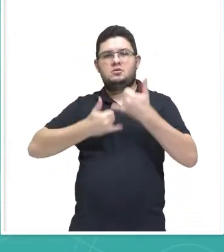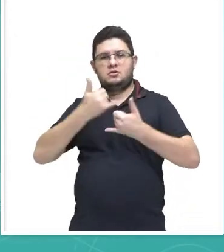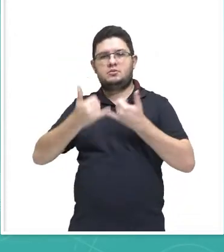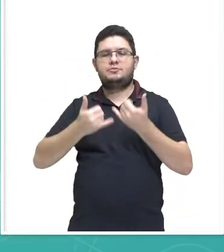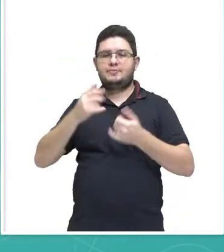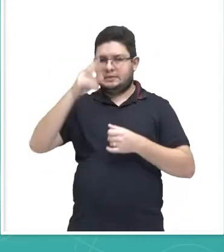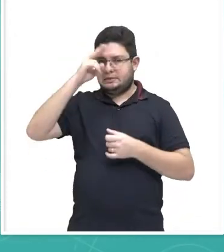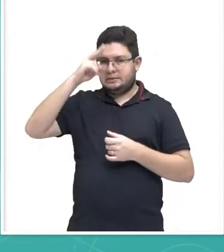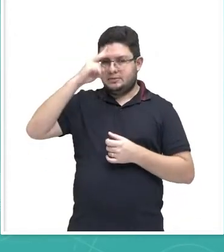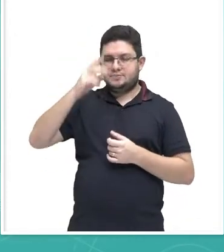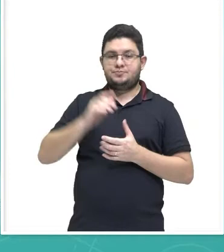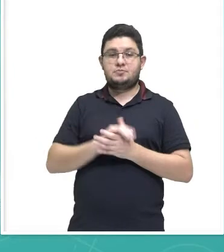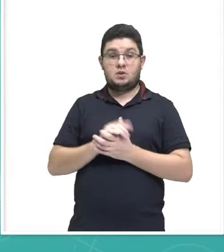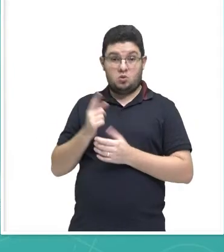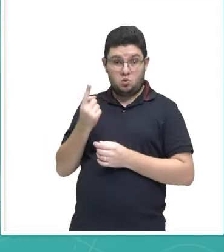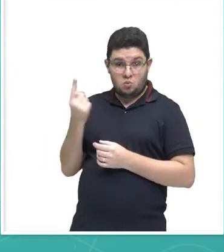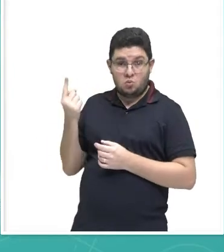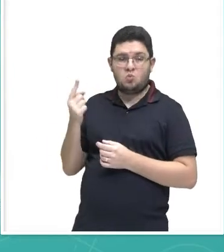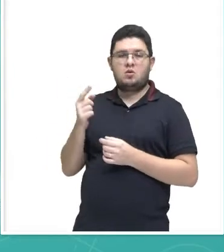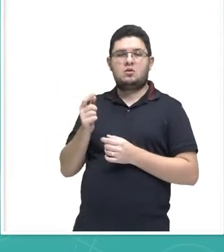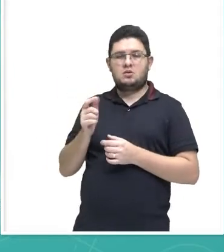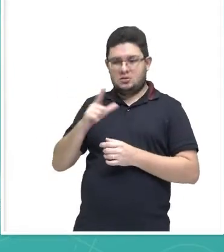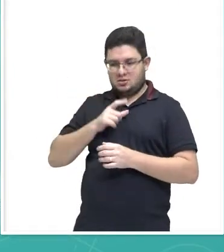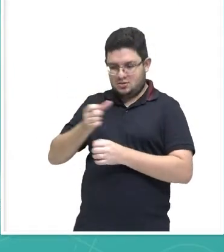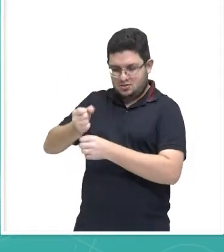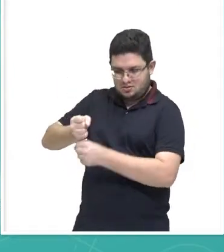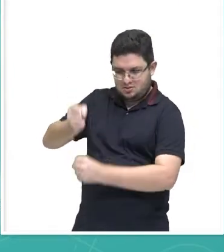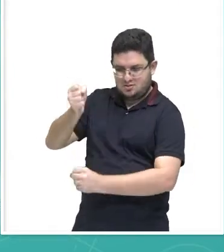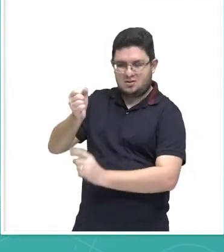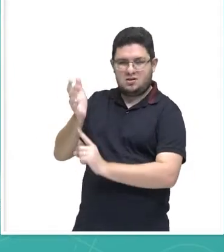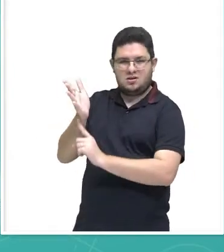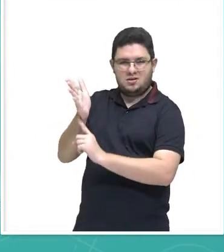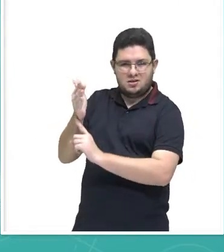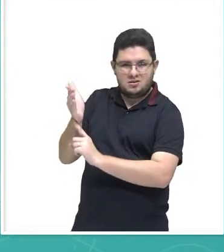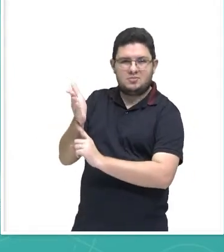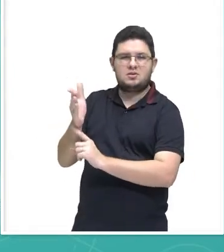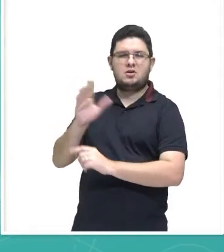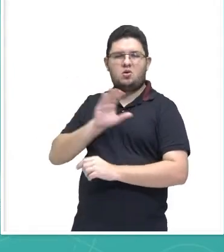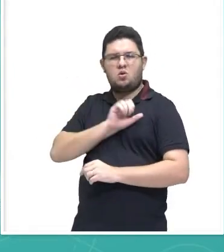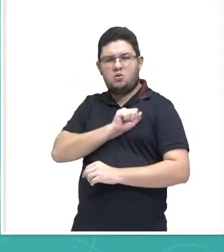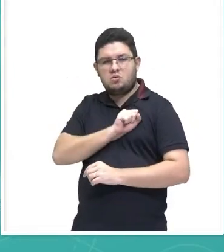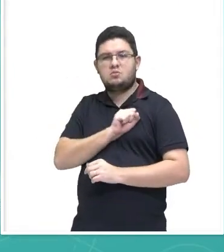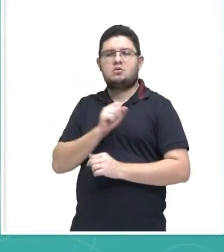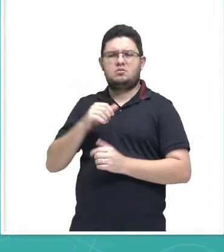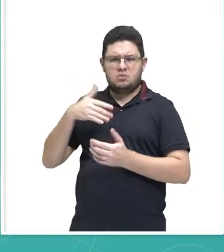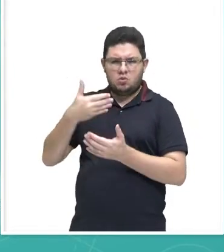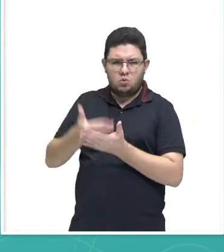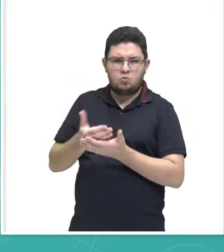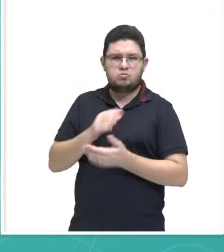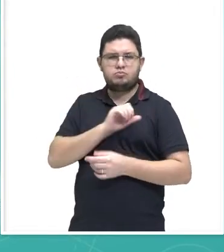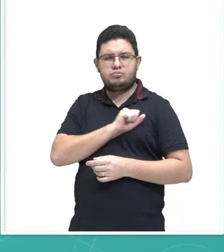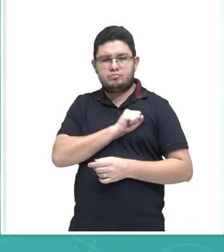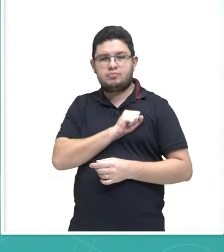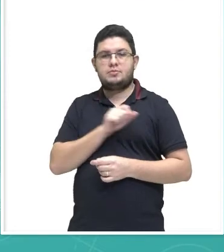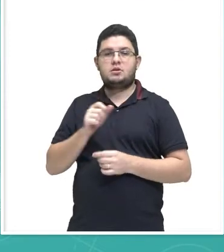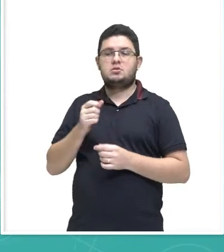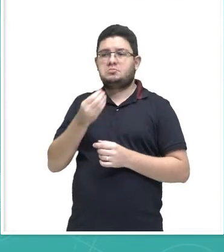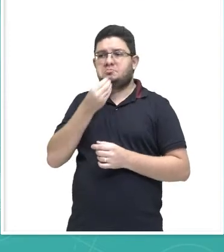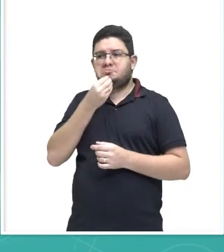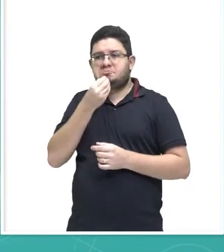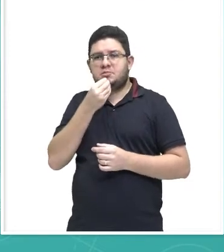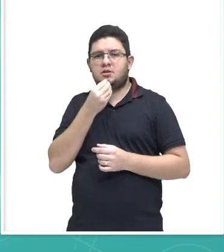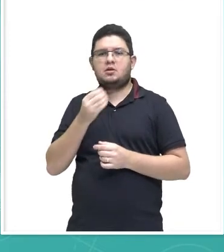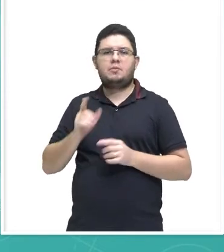brincadeira que eu gostava muito. Gosto até hoje, sempre que eu tenho oportunidade eu procuro brincar, né, com os meus